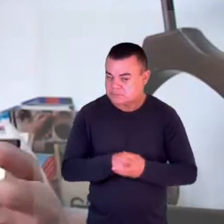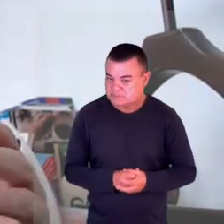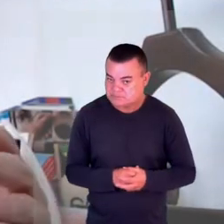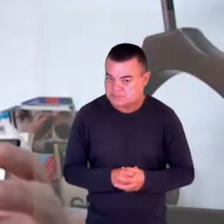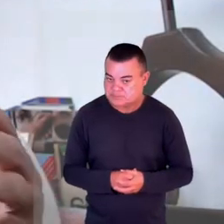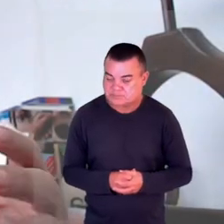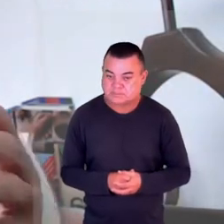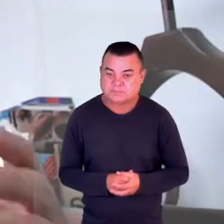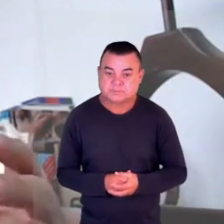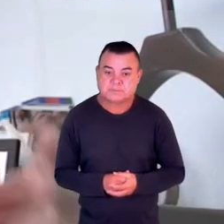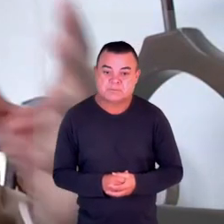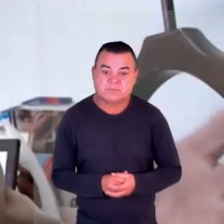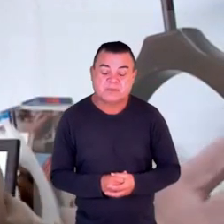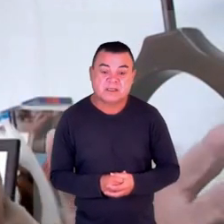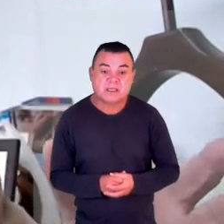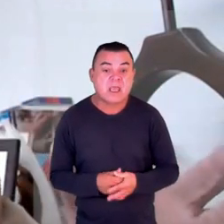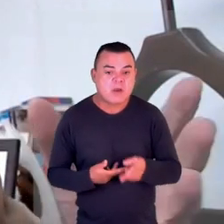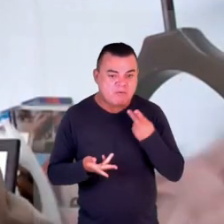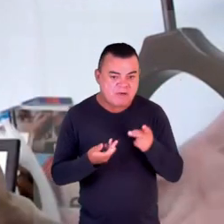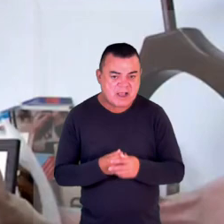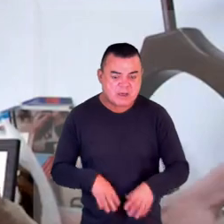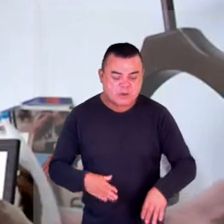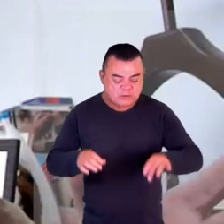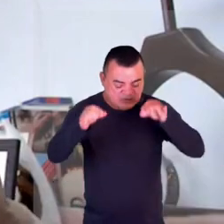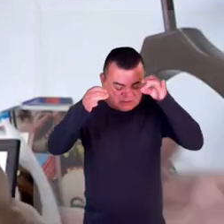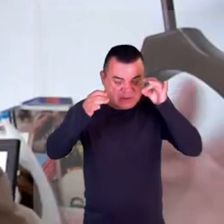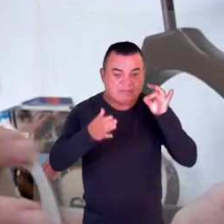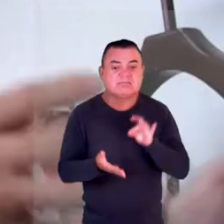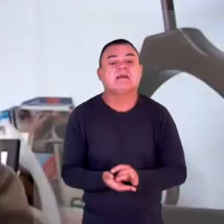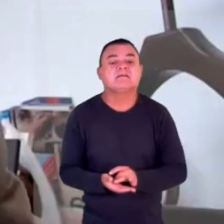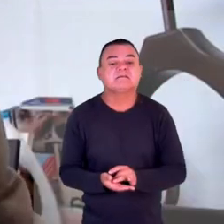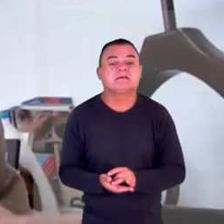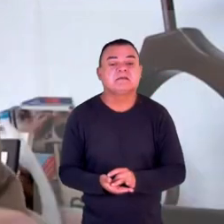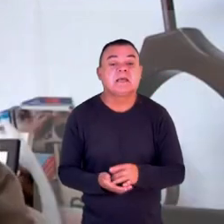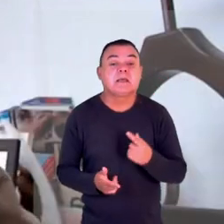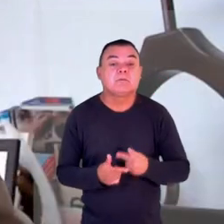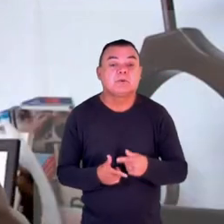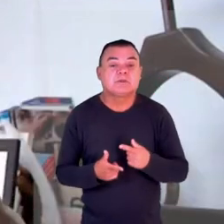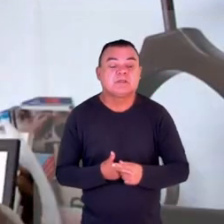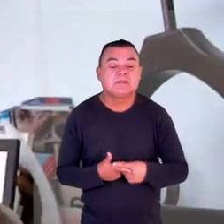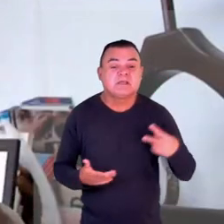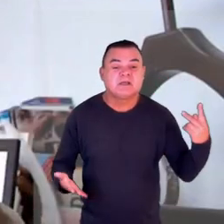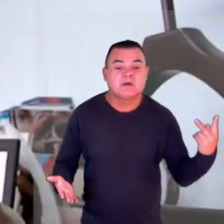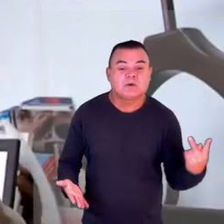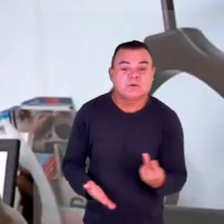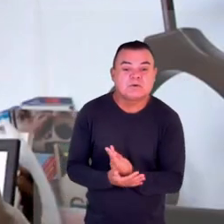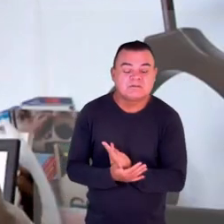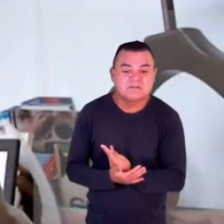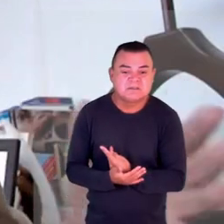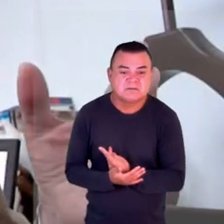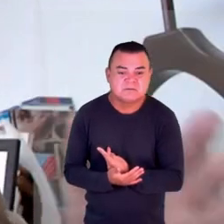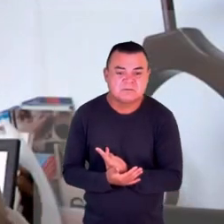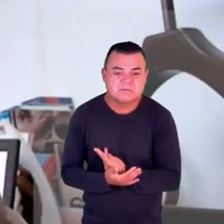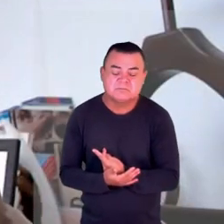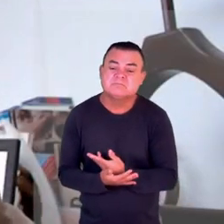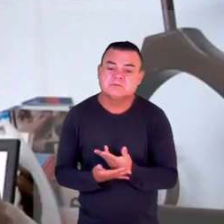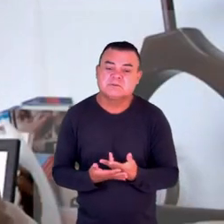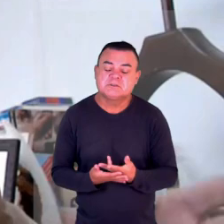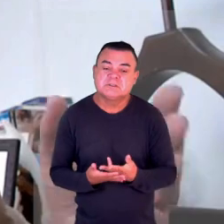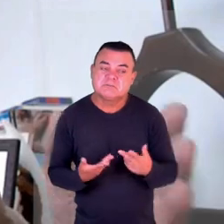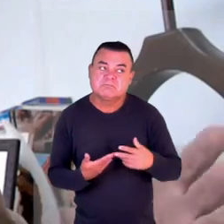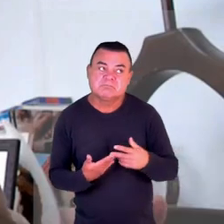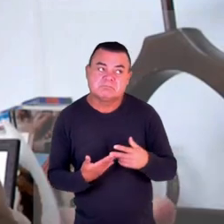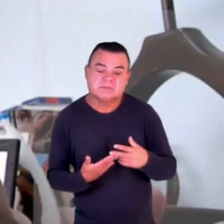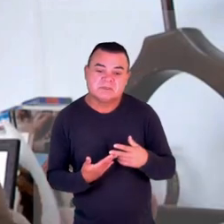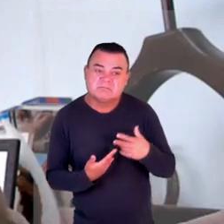muita e certeza da da possibilidade porque isso se deu na área da Infância e da Juventude né hoje nós temos as